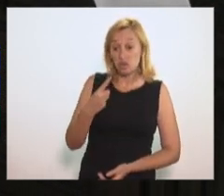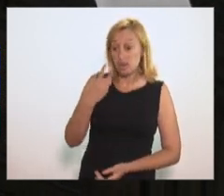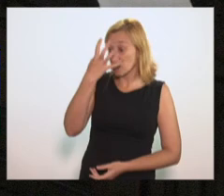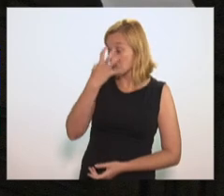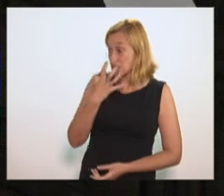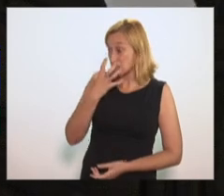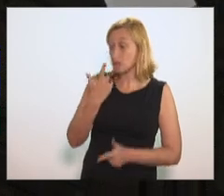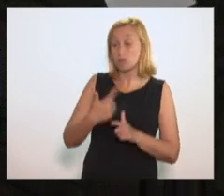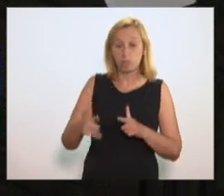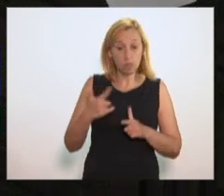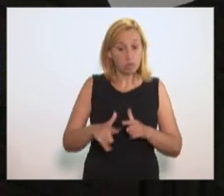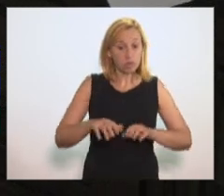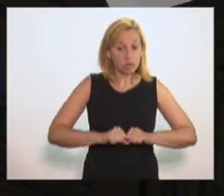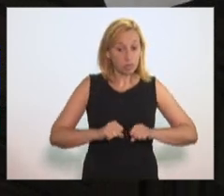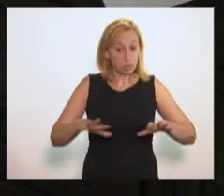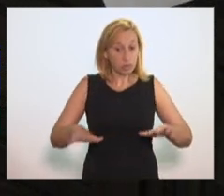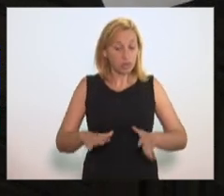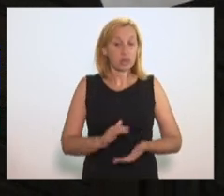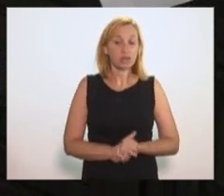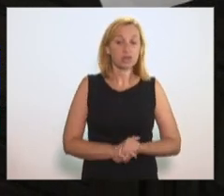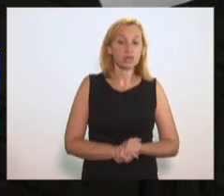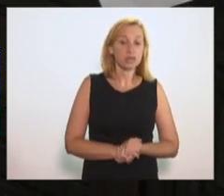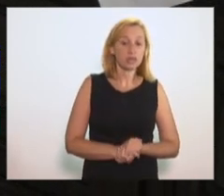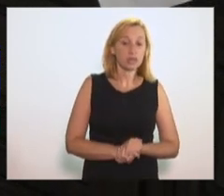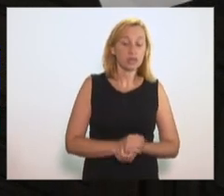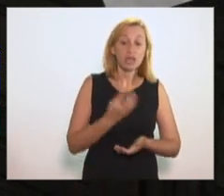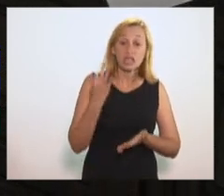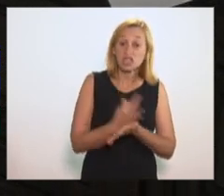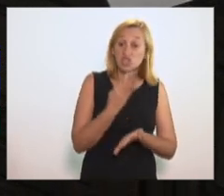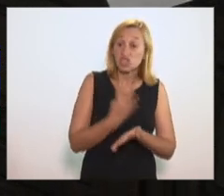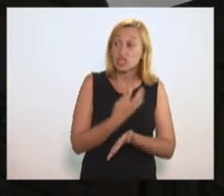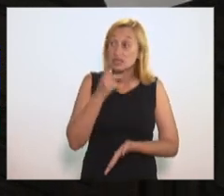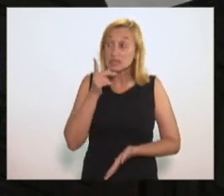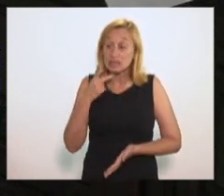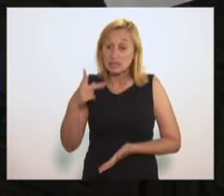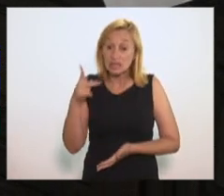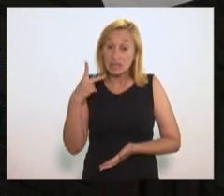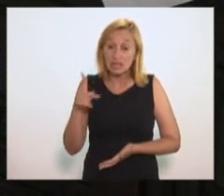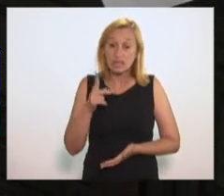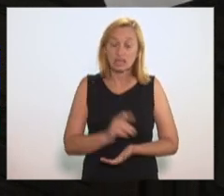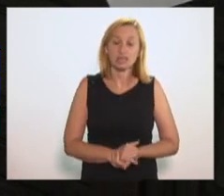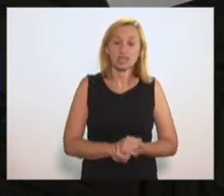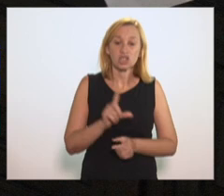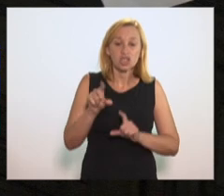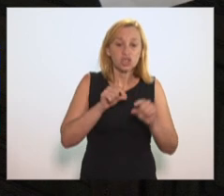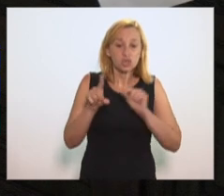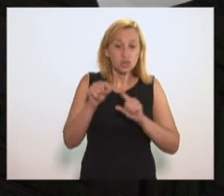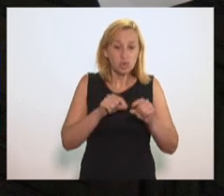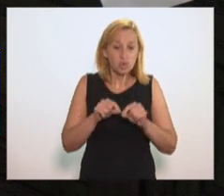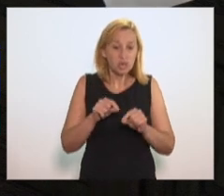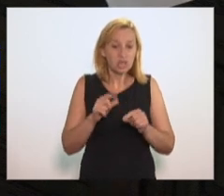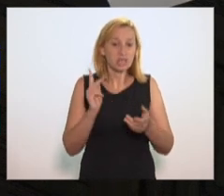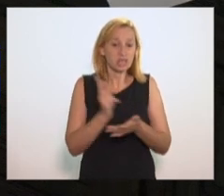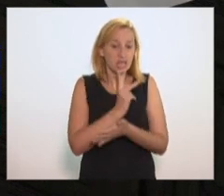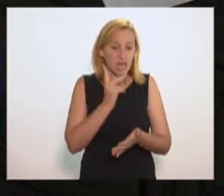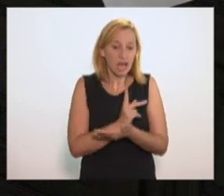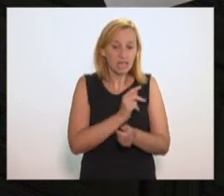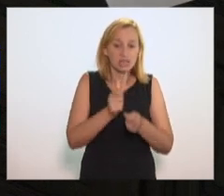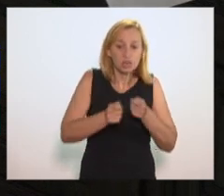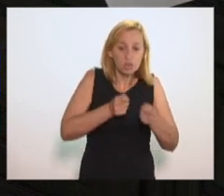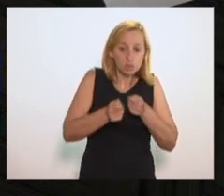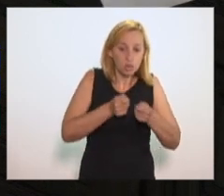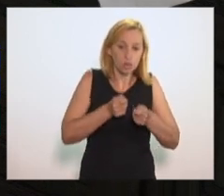isso se evidencia pela resistência dele em tomar medidas mais duras de controle